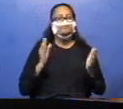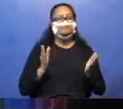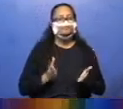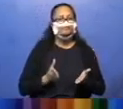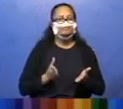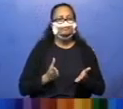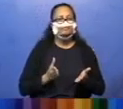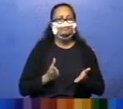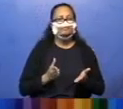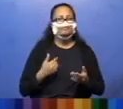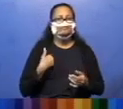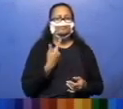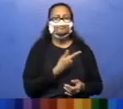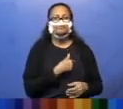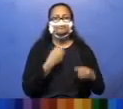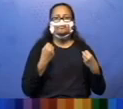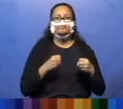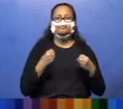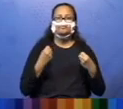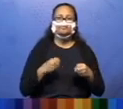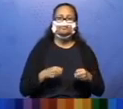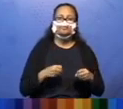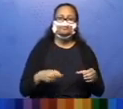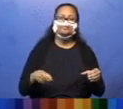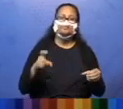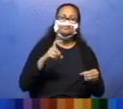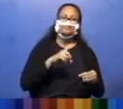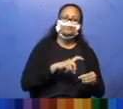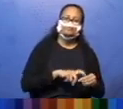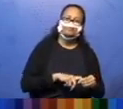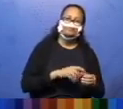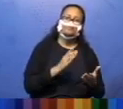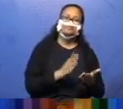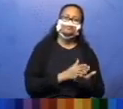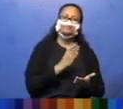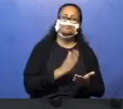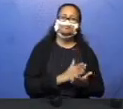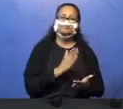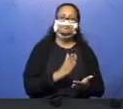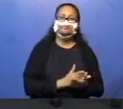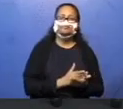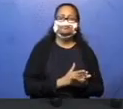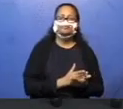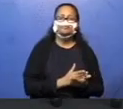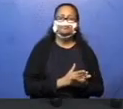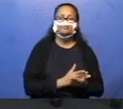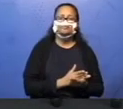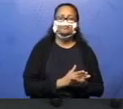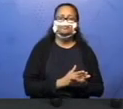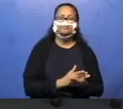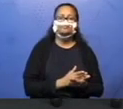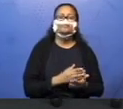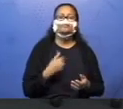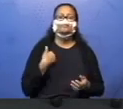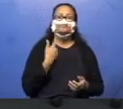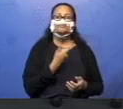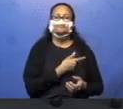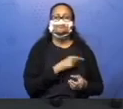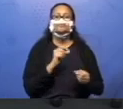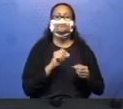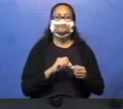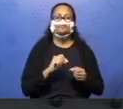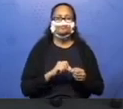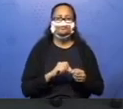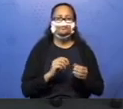Agora, nós vamos precisar voltar às páginas, que ficaram algumas páginas lá para trás que nós não